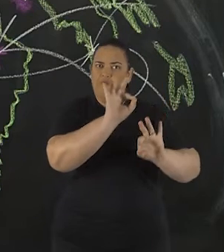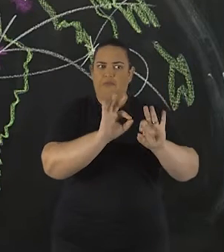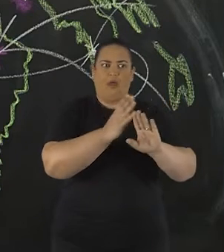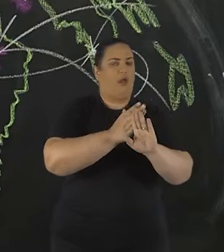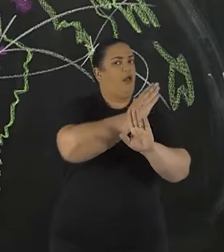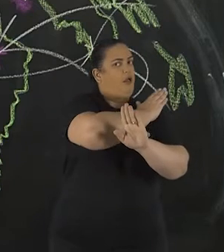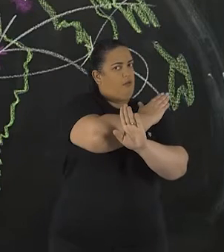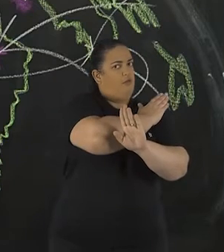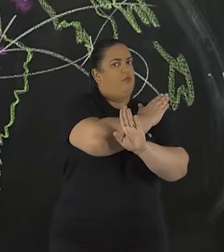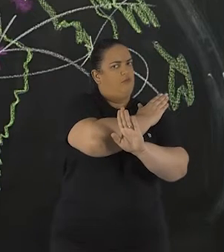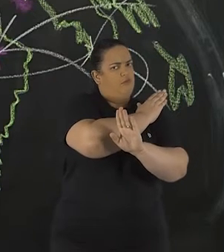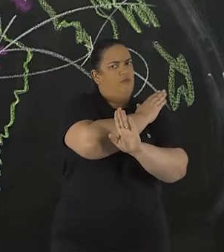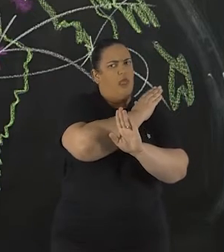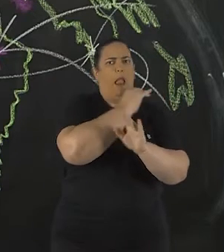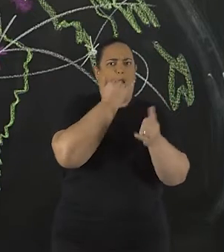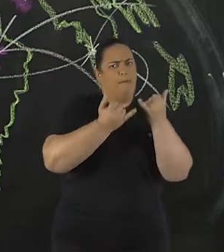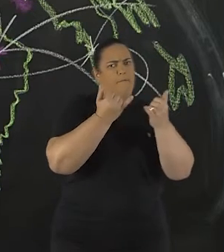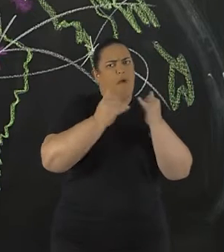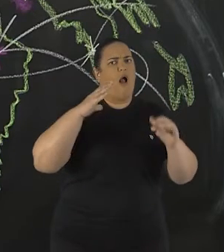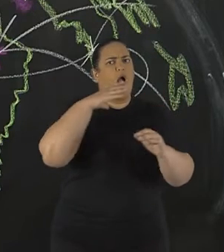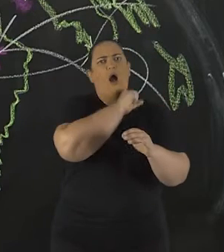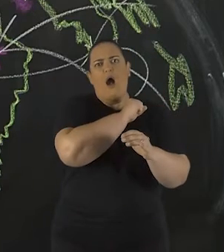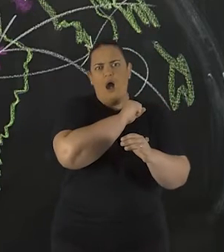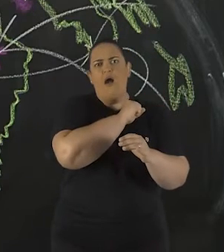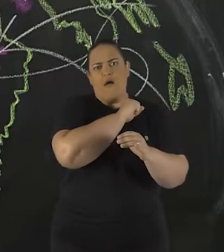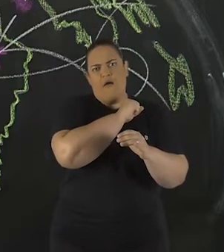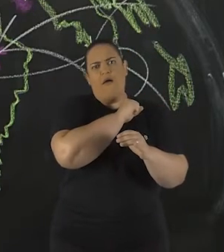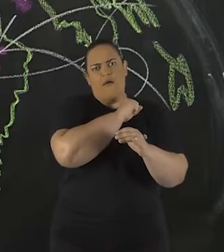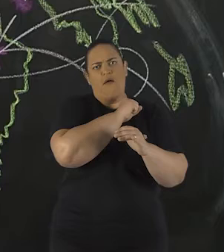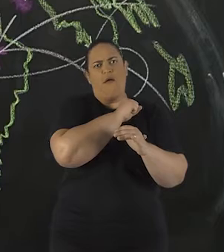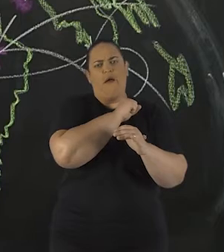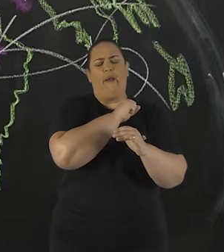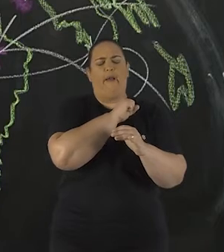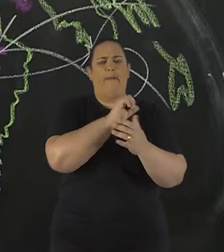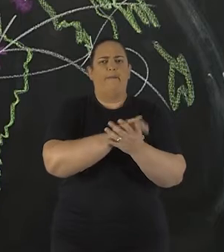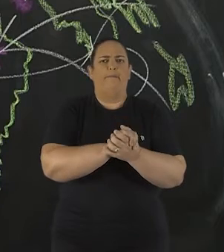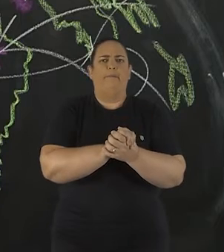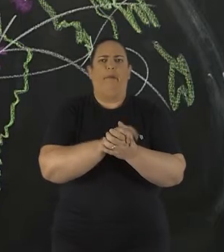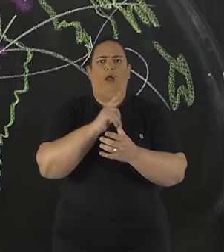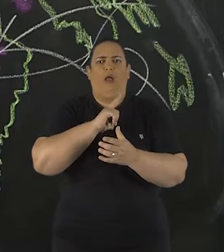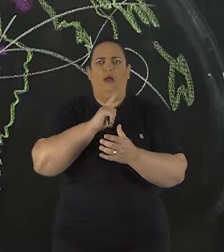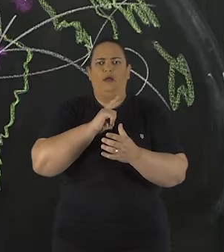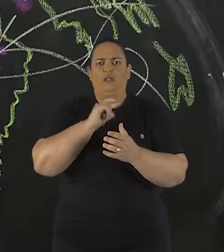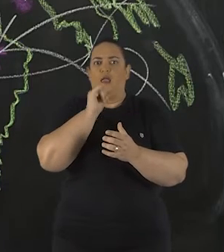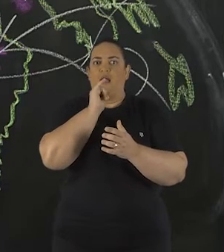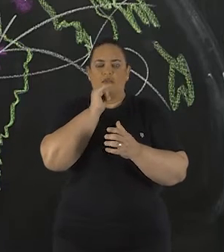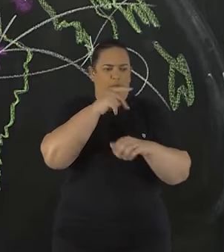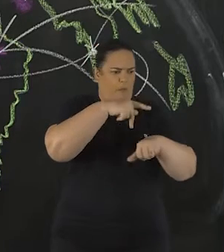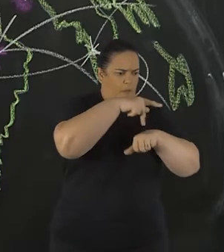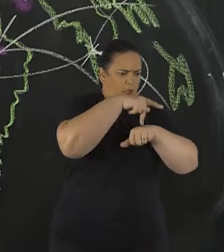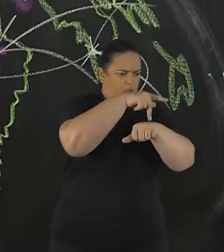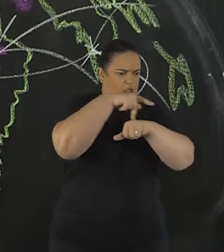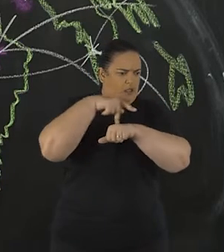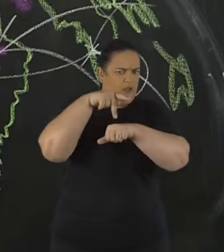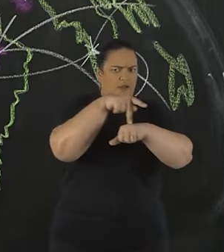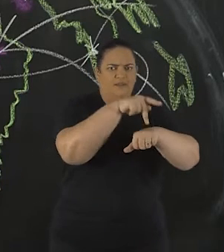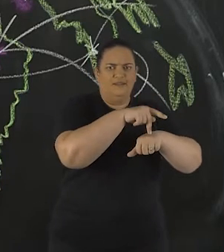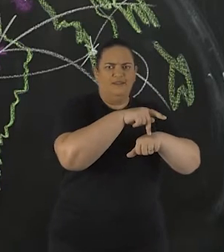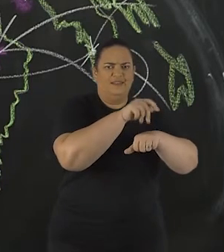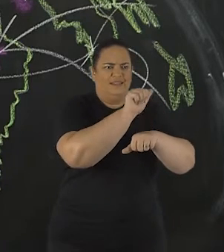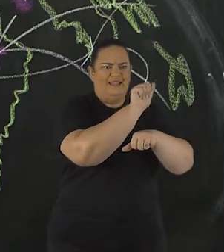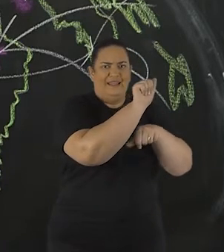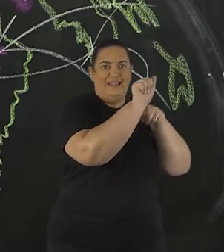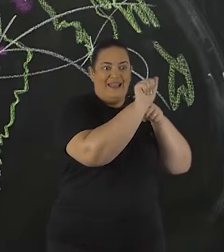época, de uma maneira ágil, pois era o maior fluxo entre aí o Oceano Atlântico, era entre